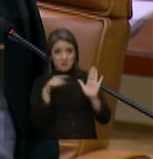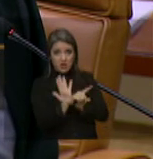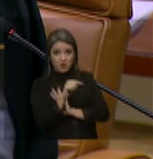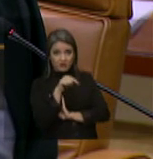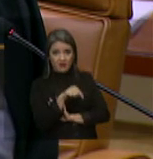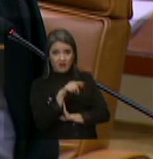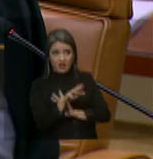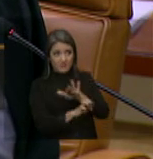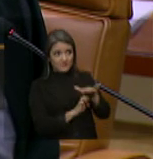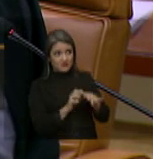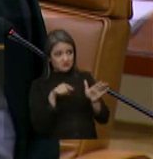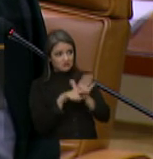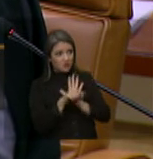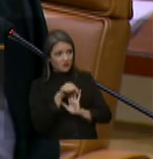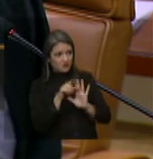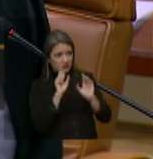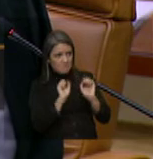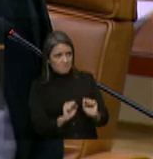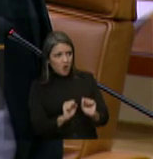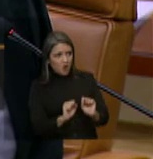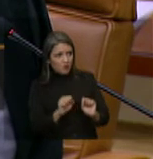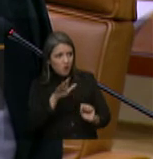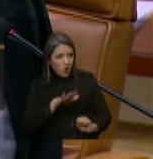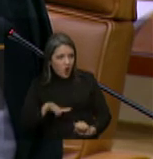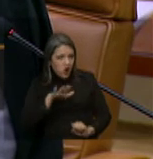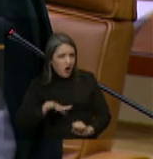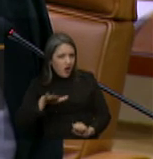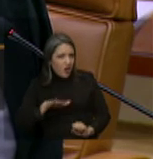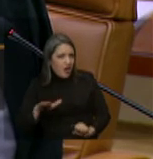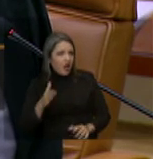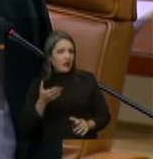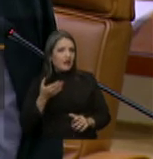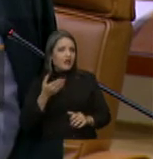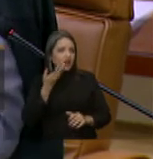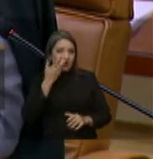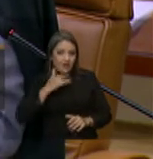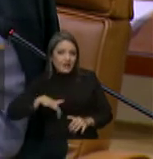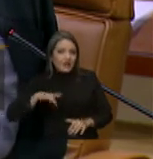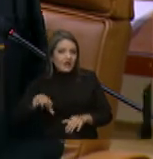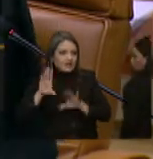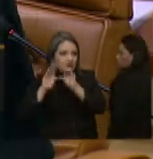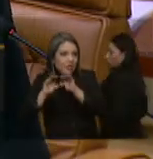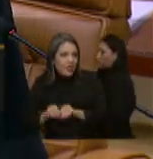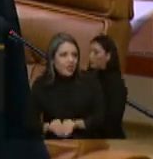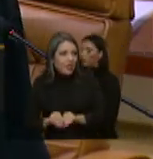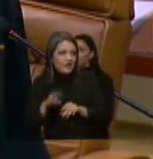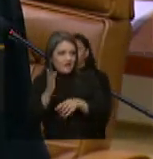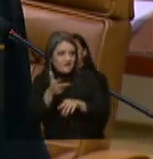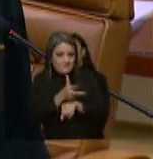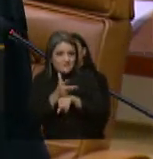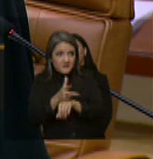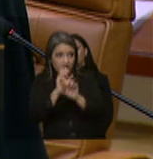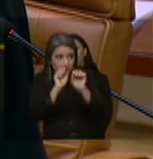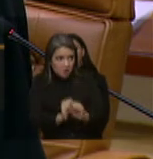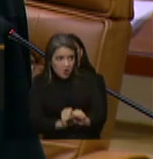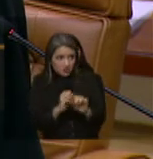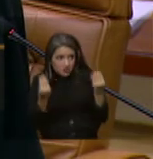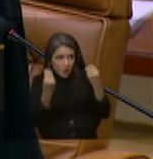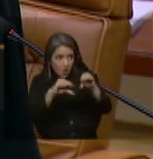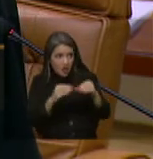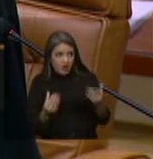a seguinte se elas permitiam pedofilia nas redes vídeos de pedofilia ou notícias de